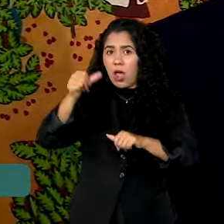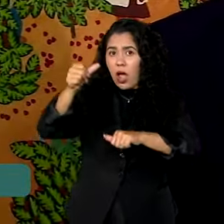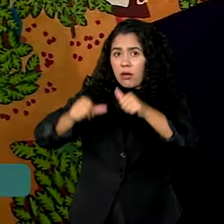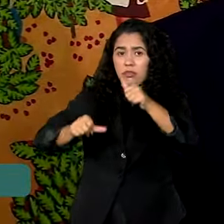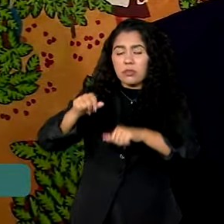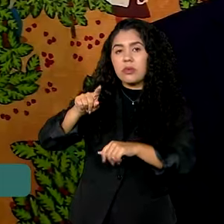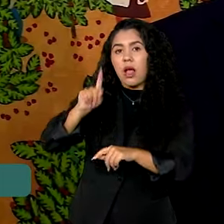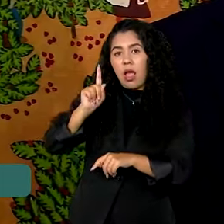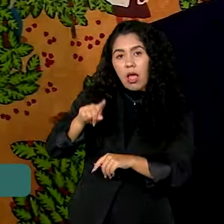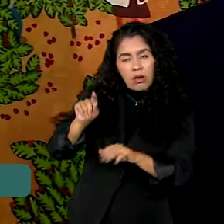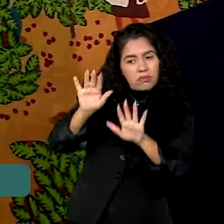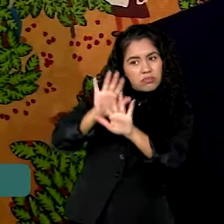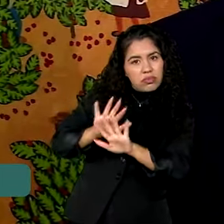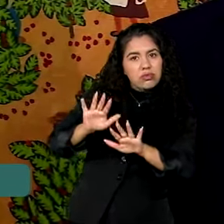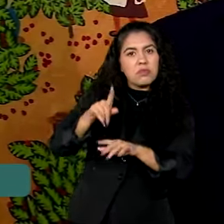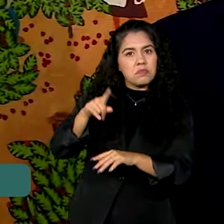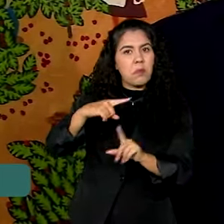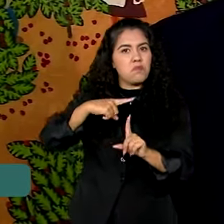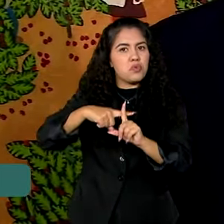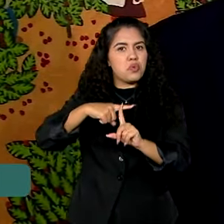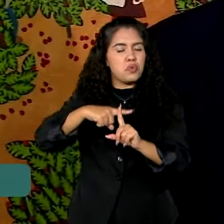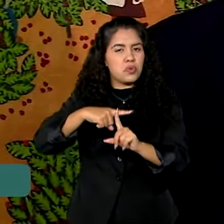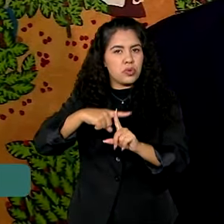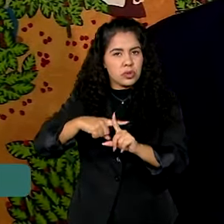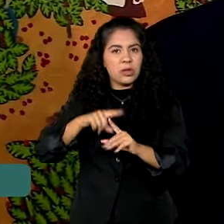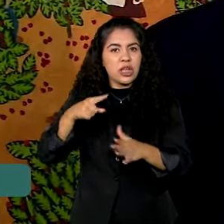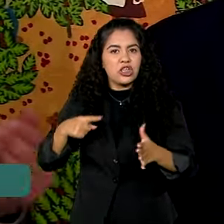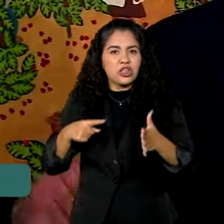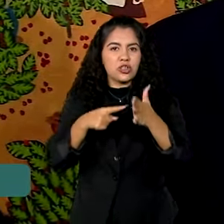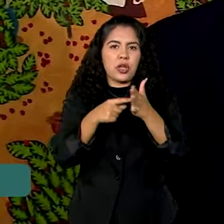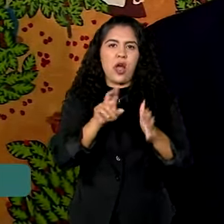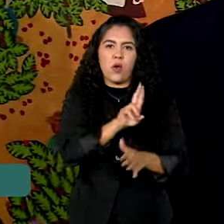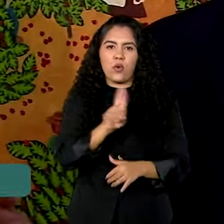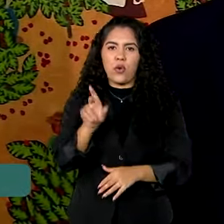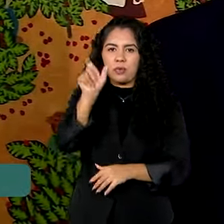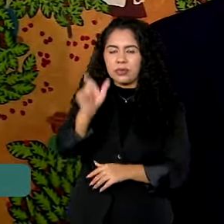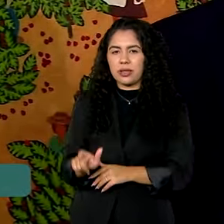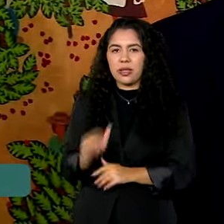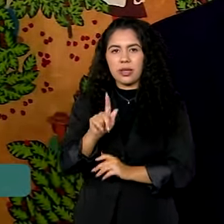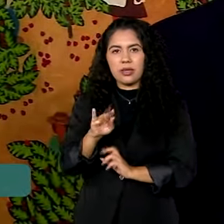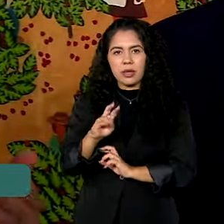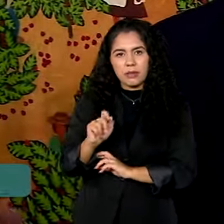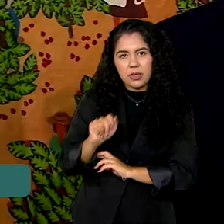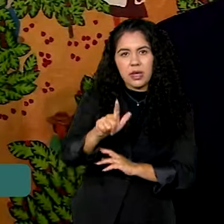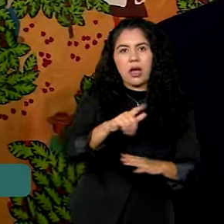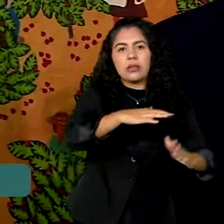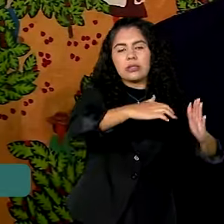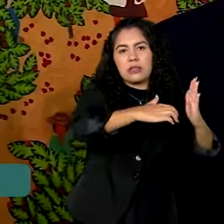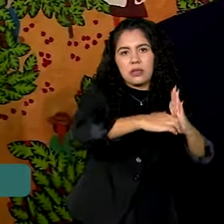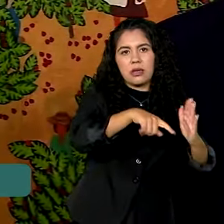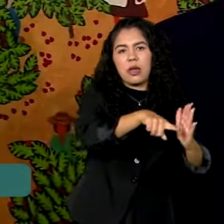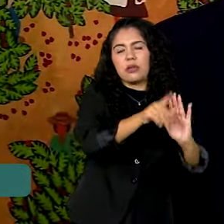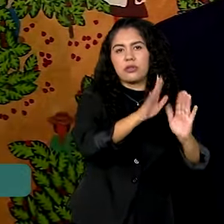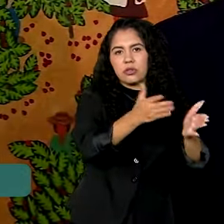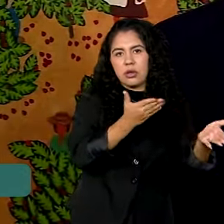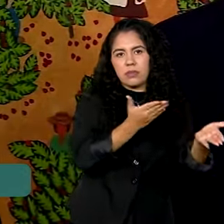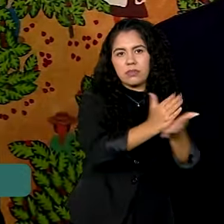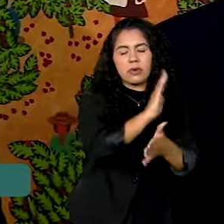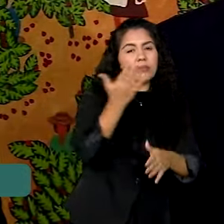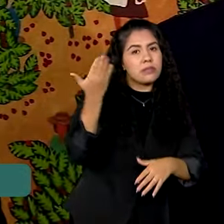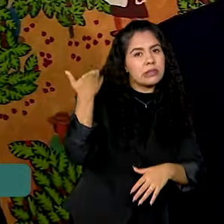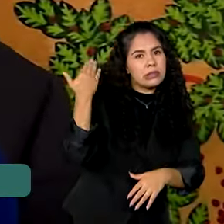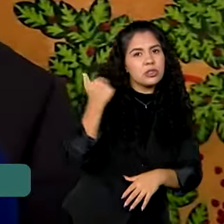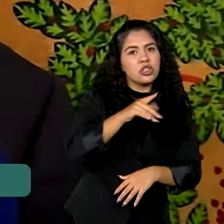positiva da recepção do Senado à indicação do Gabriel Galípolo, que já foi sabatinado no Senado e aprovado para um cargo de diretor do